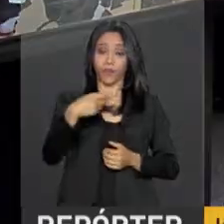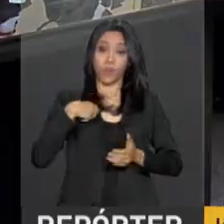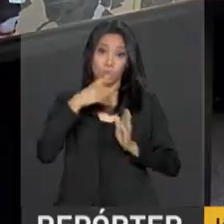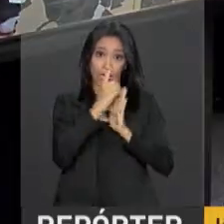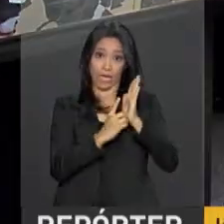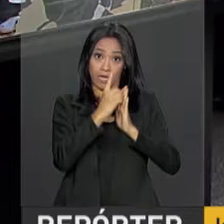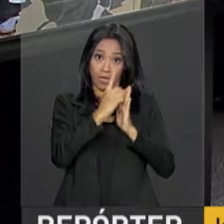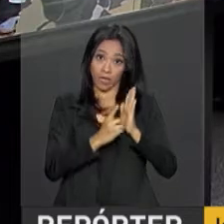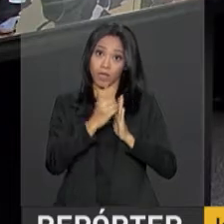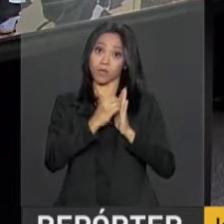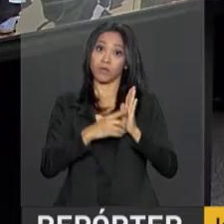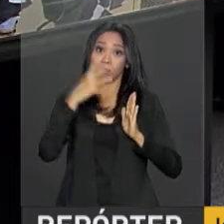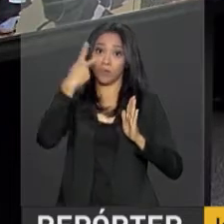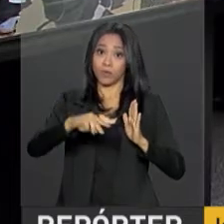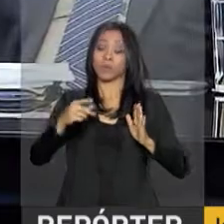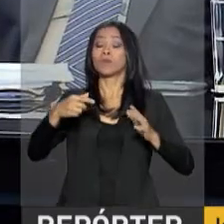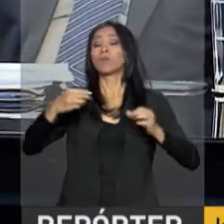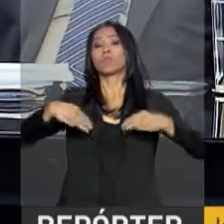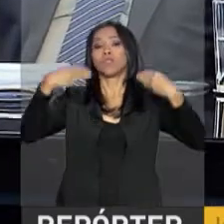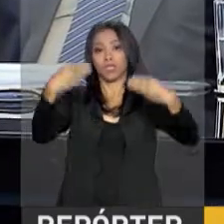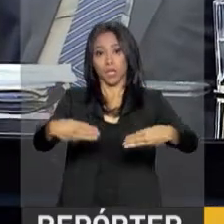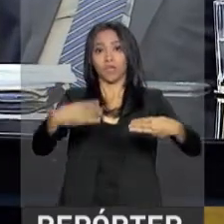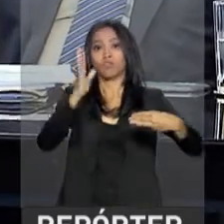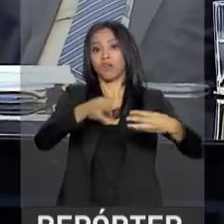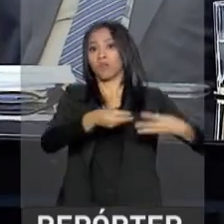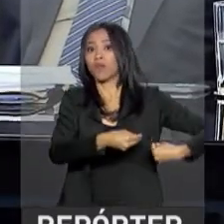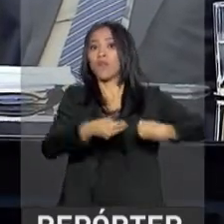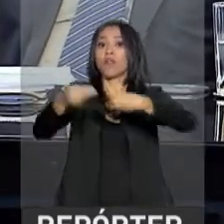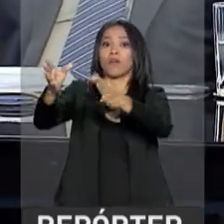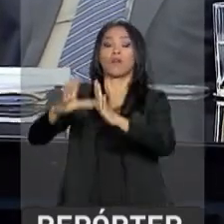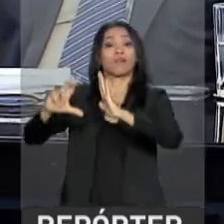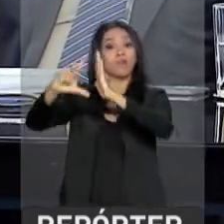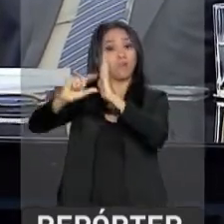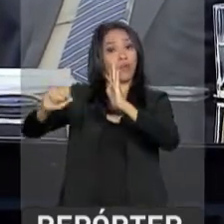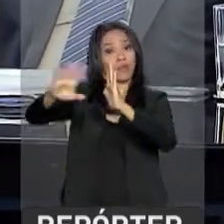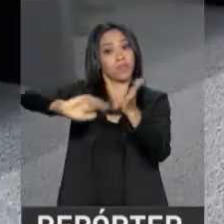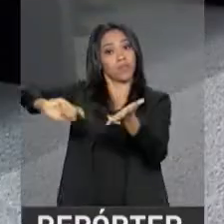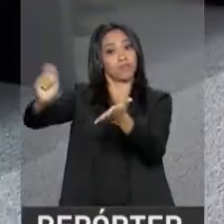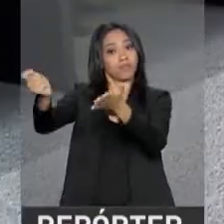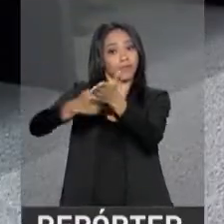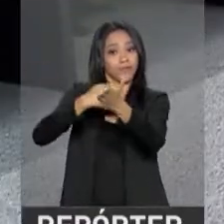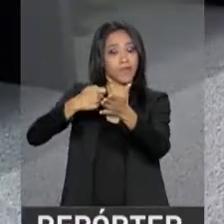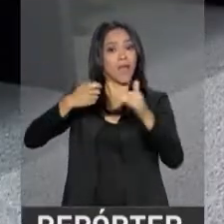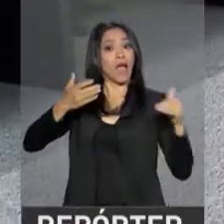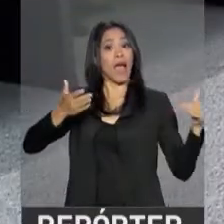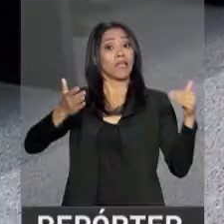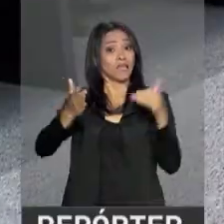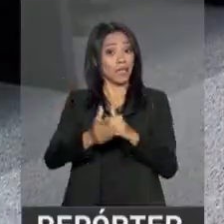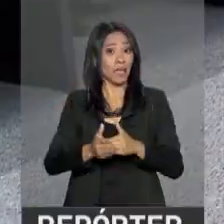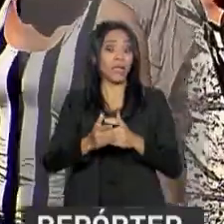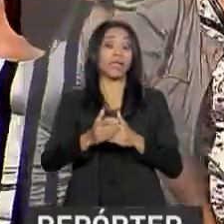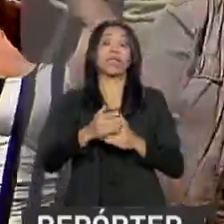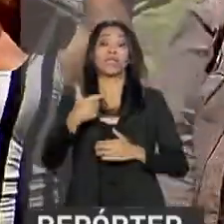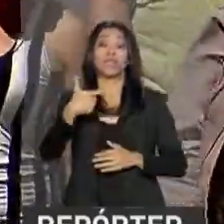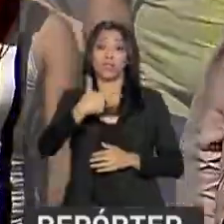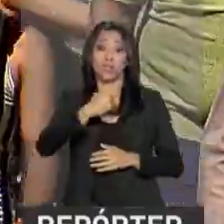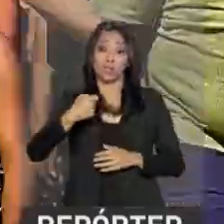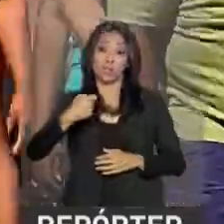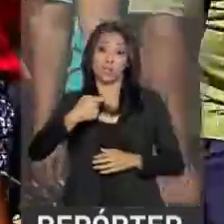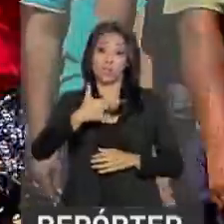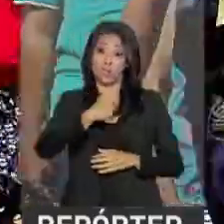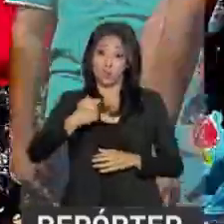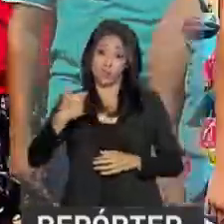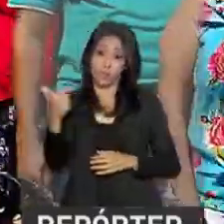Energia foi encaminhado para a Casa Civil e prevê a prorrogação do programa Luz para Todos até 2022. Com isso,